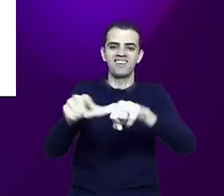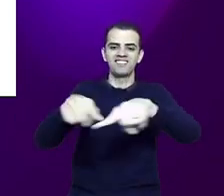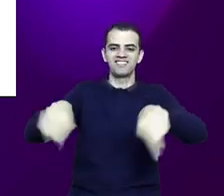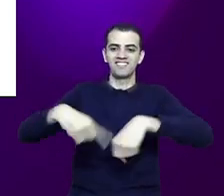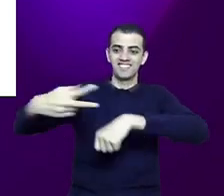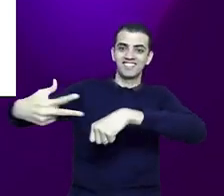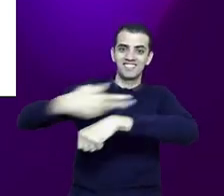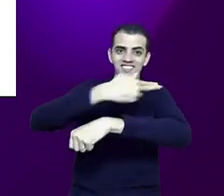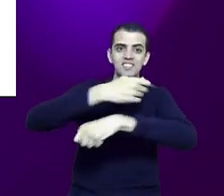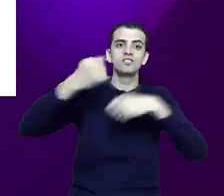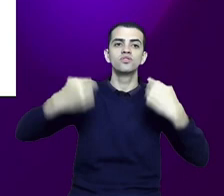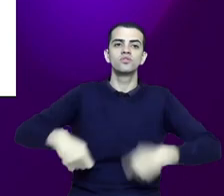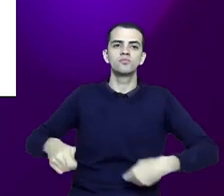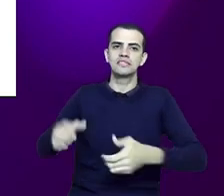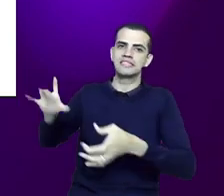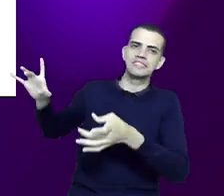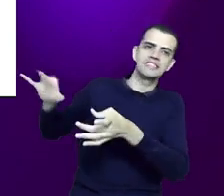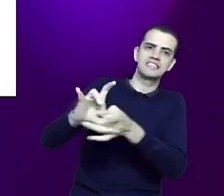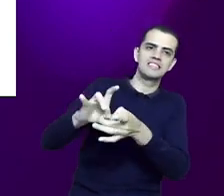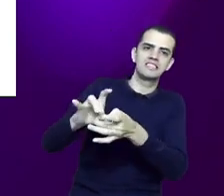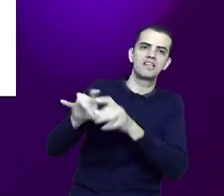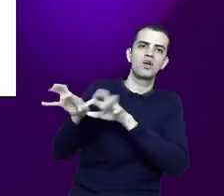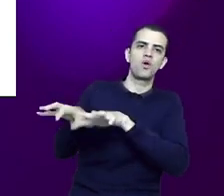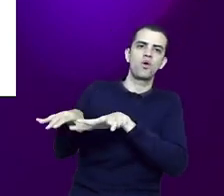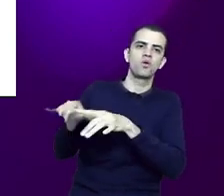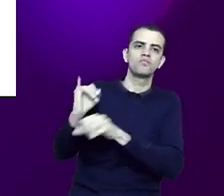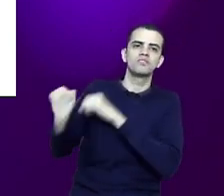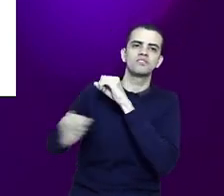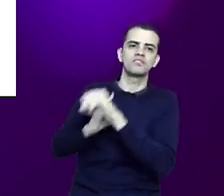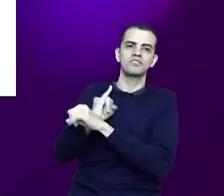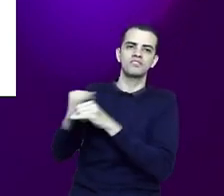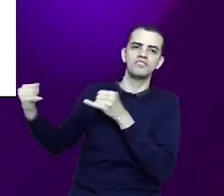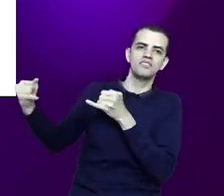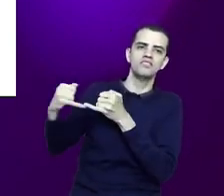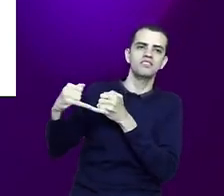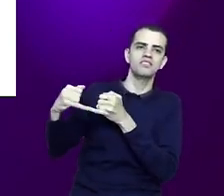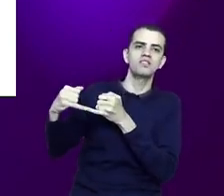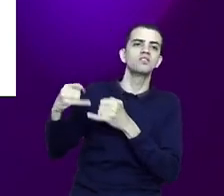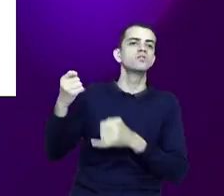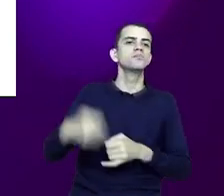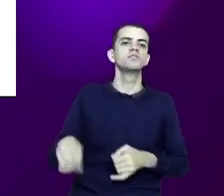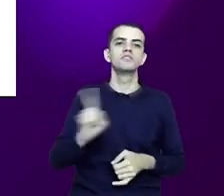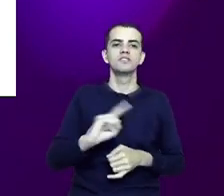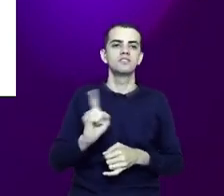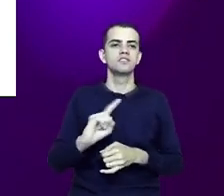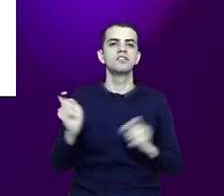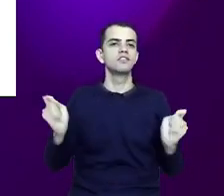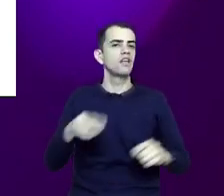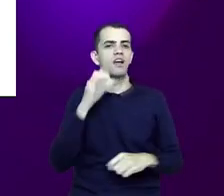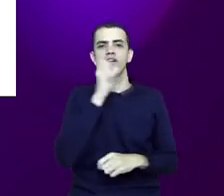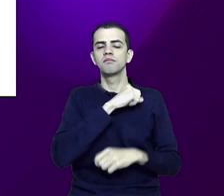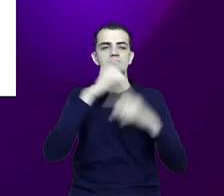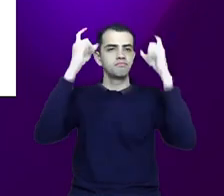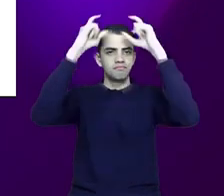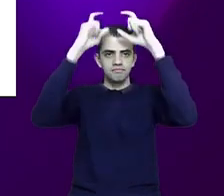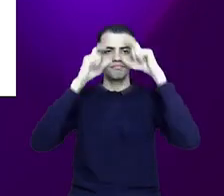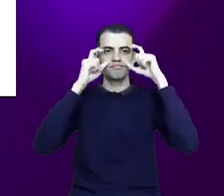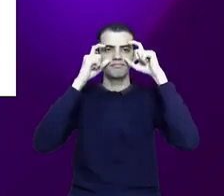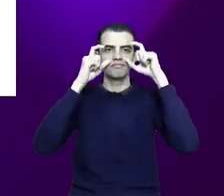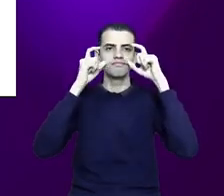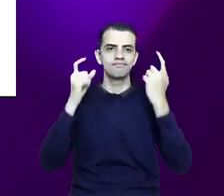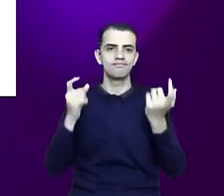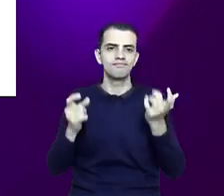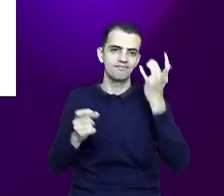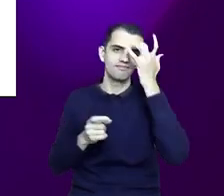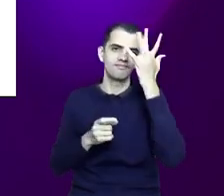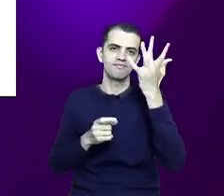computador preso na internet, você pode ter acesso de uma maneira muito rápida, muito fácil. E hoje você